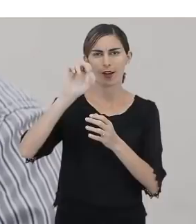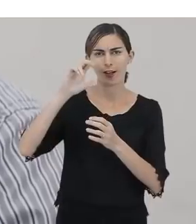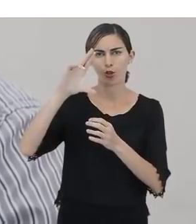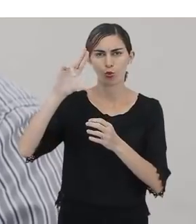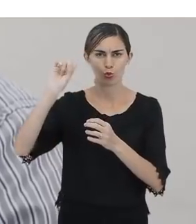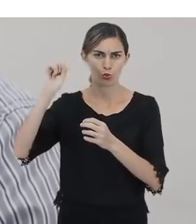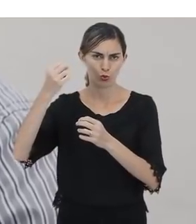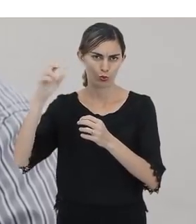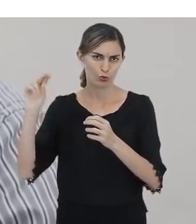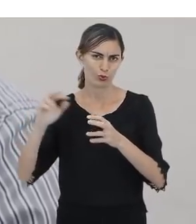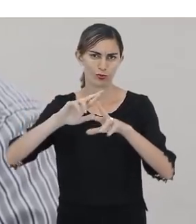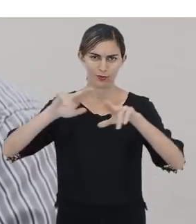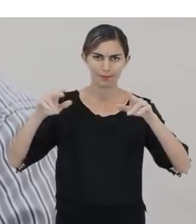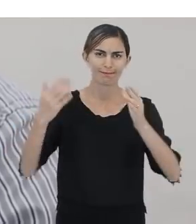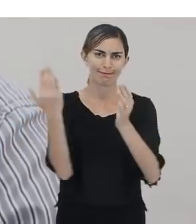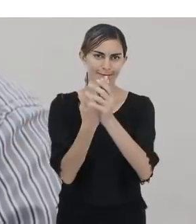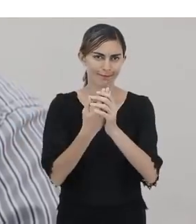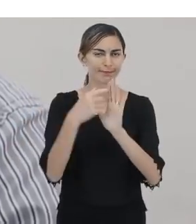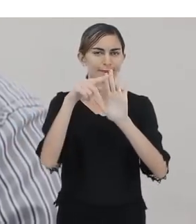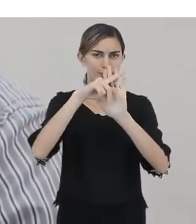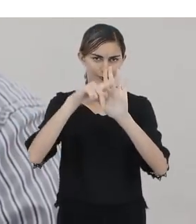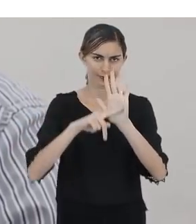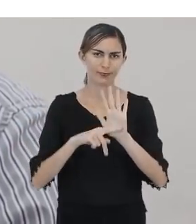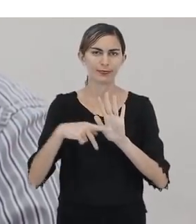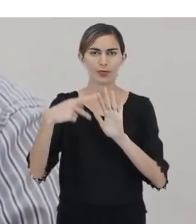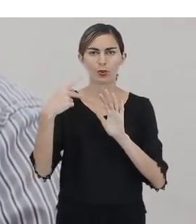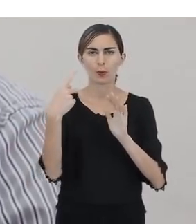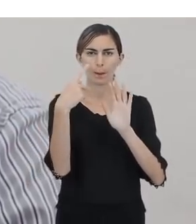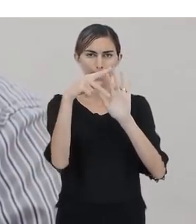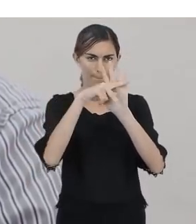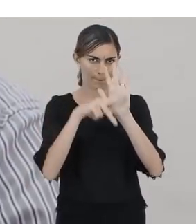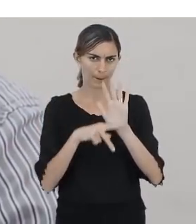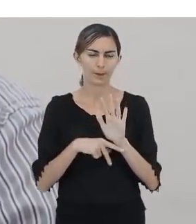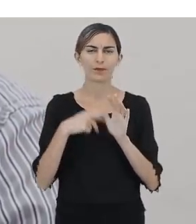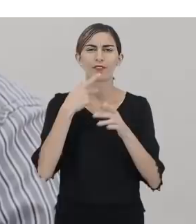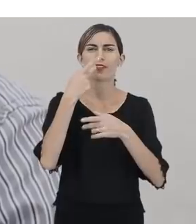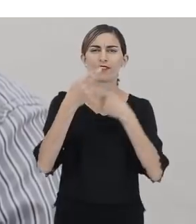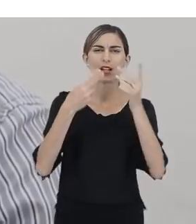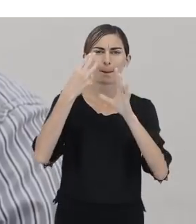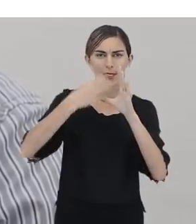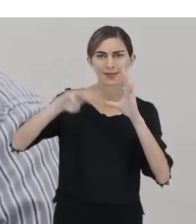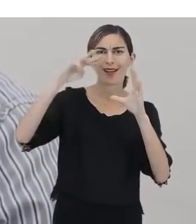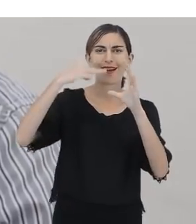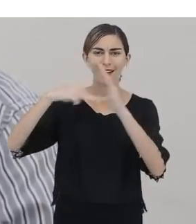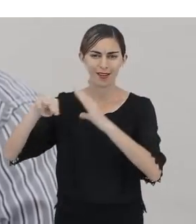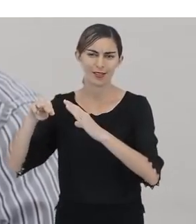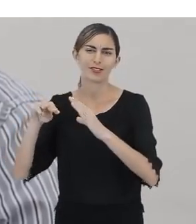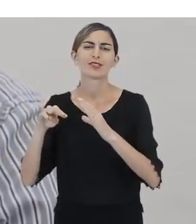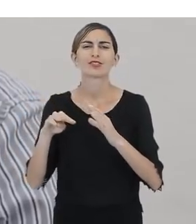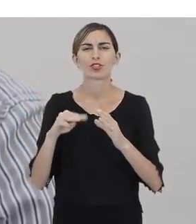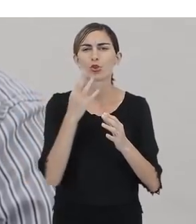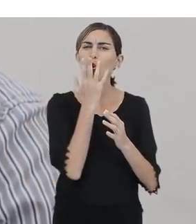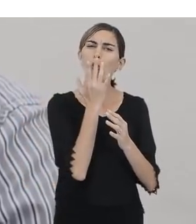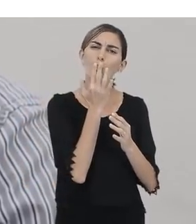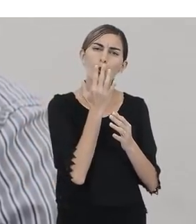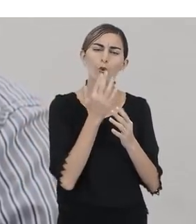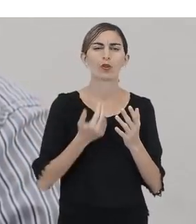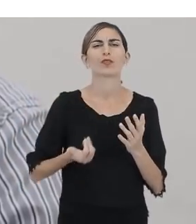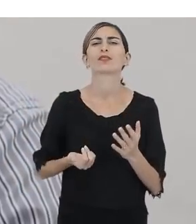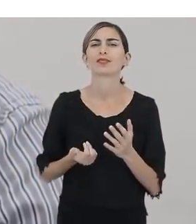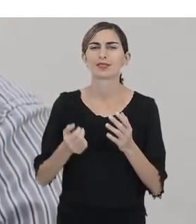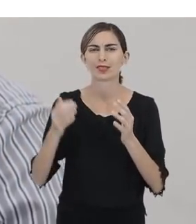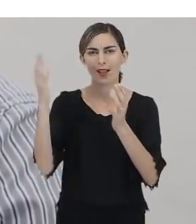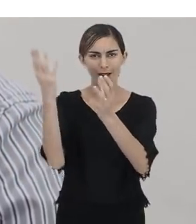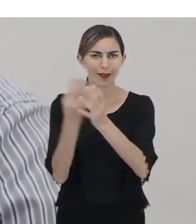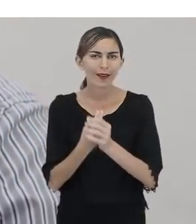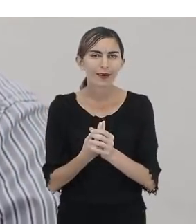recursos, resources, certo? Do nosso projeto. A gente vai falar sobre o arquivo de mensagens, o arquivo de cores,